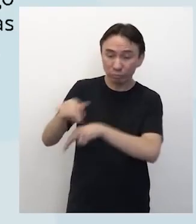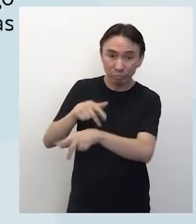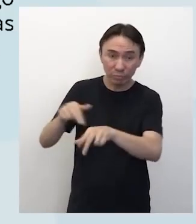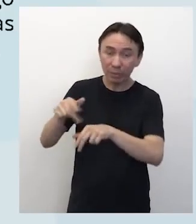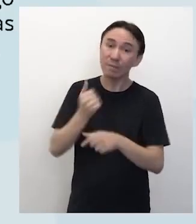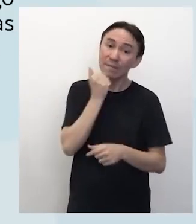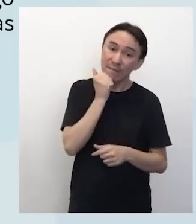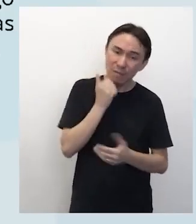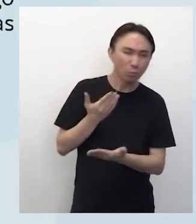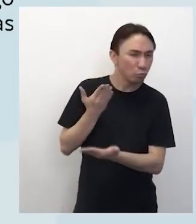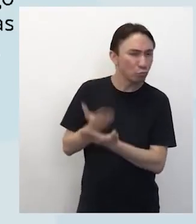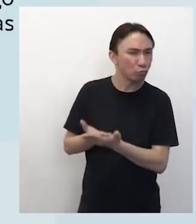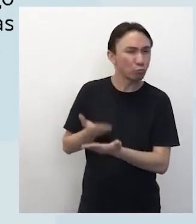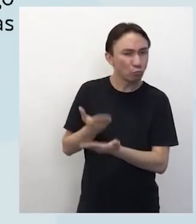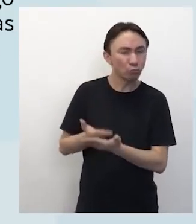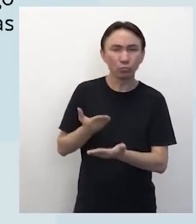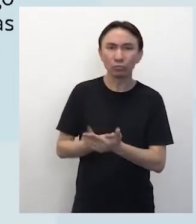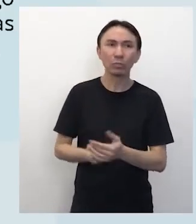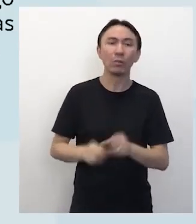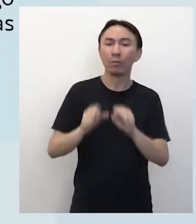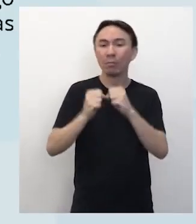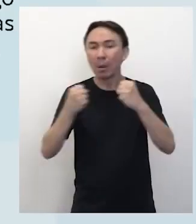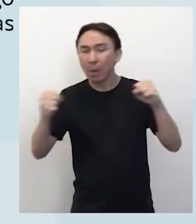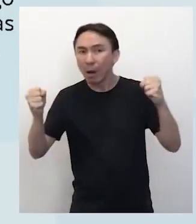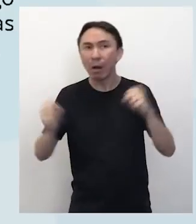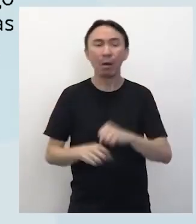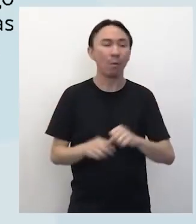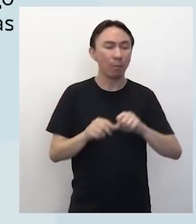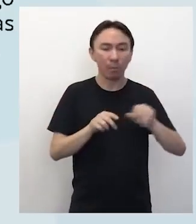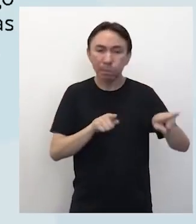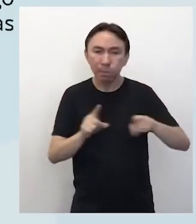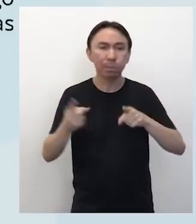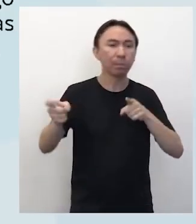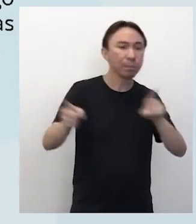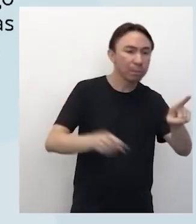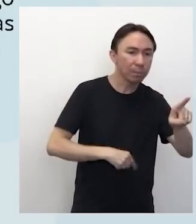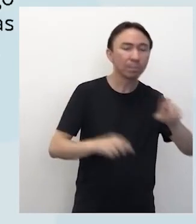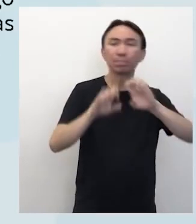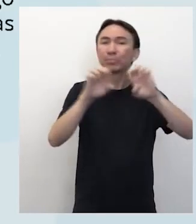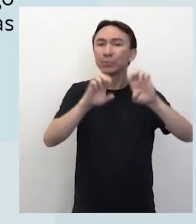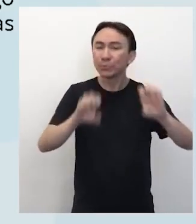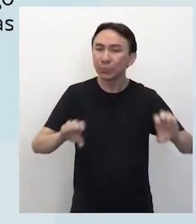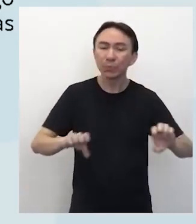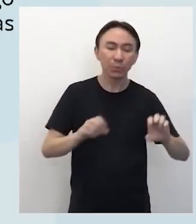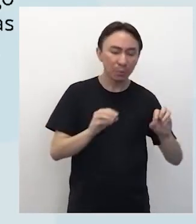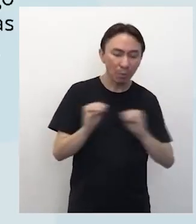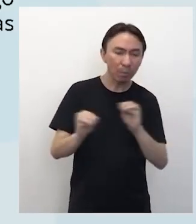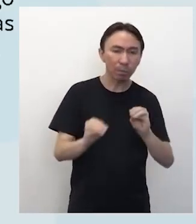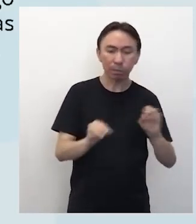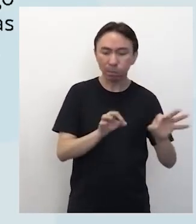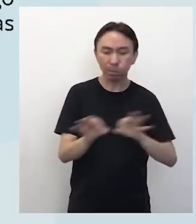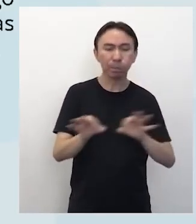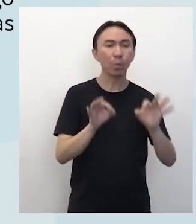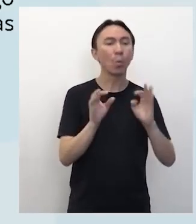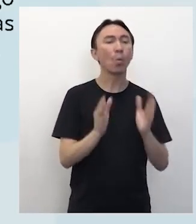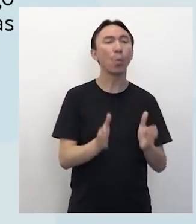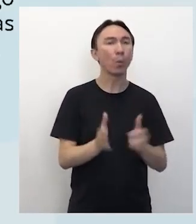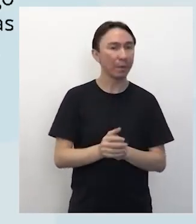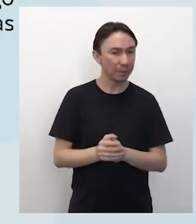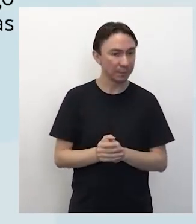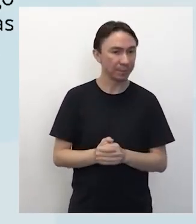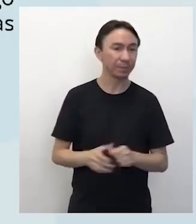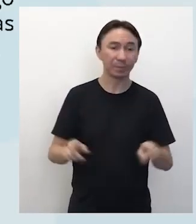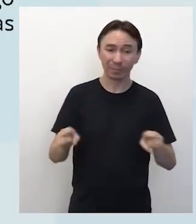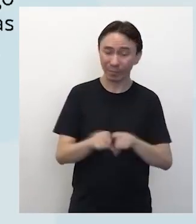características, tamanho, distribuição, estrutura e composição. Mudanças que ocorrem na população ao longo